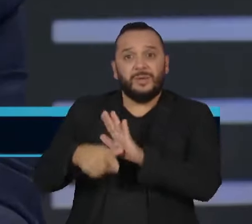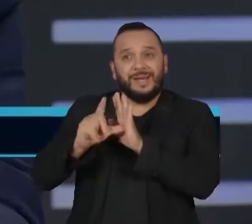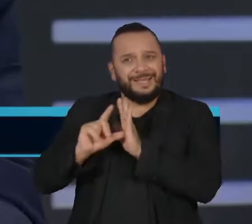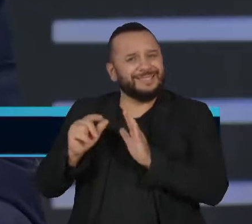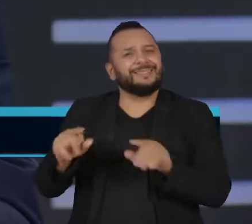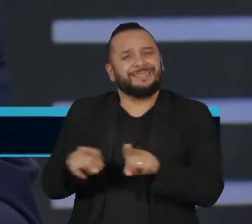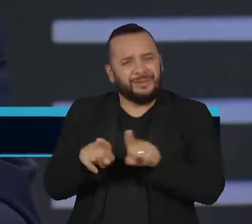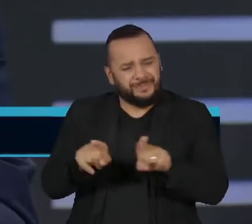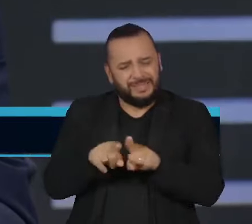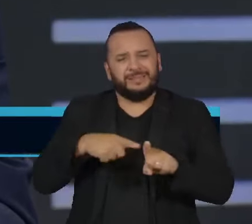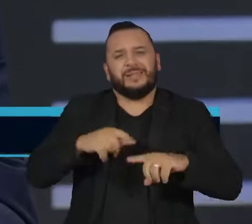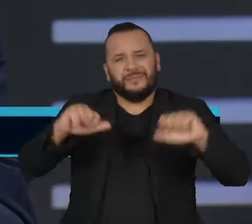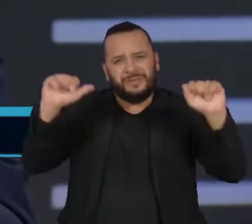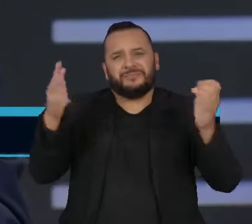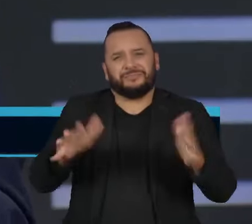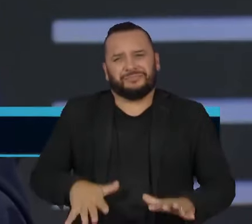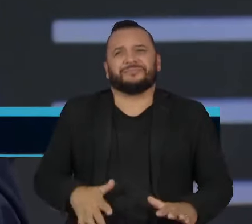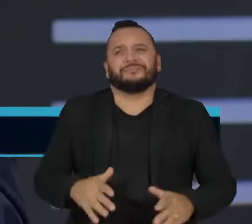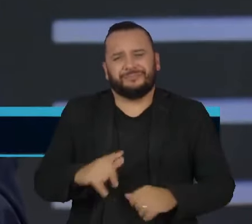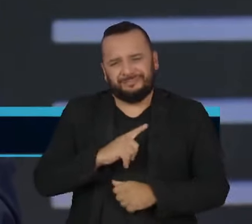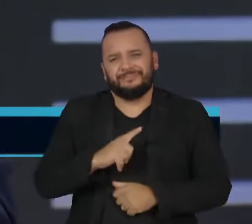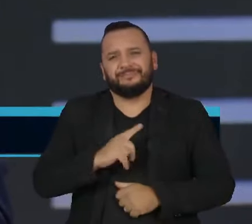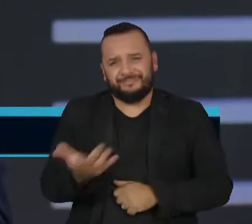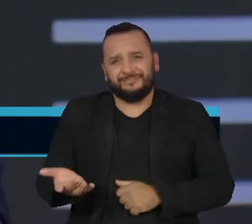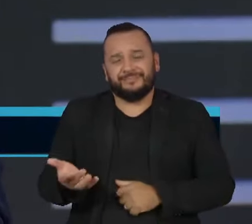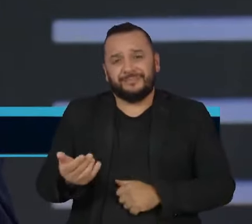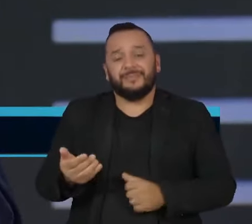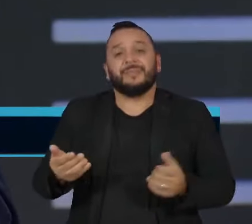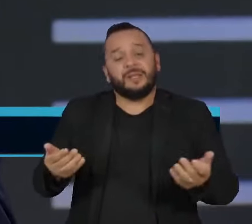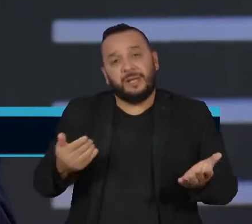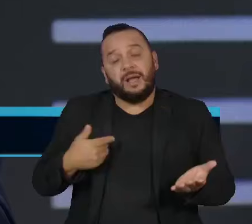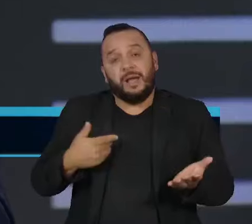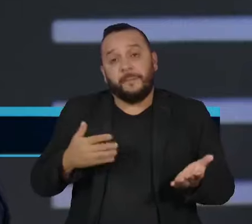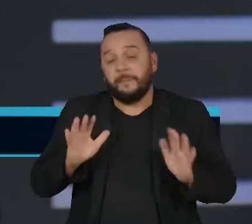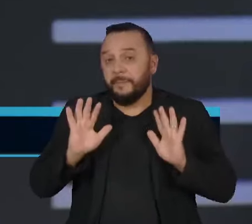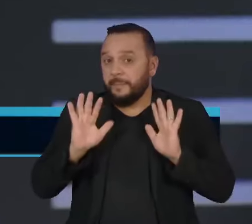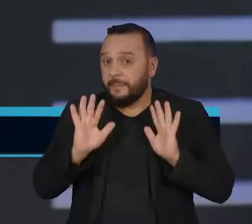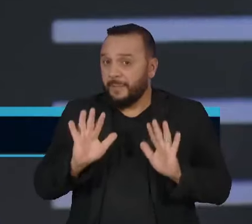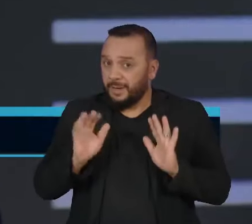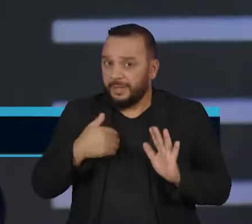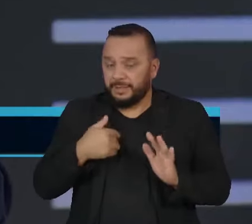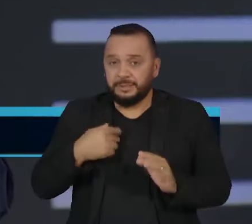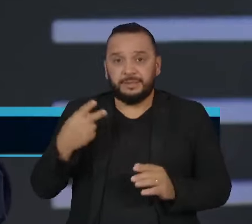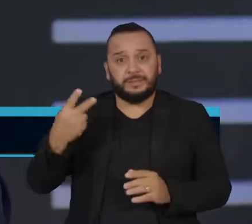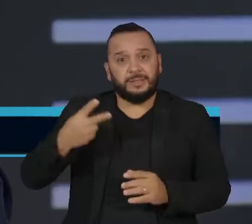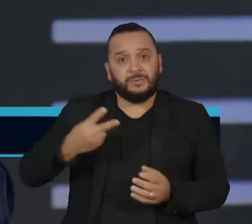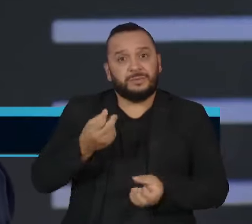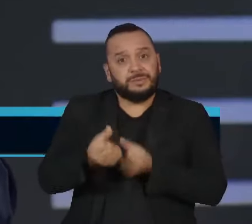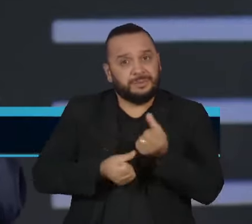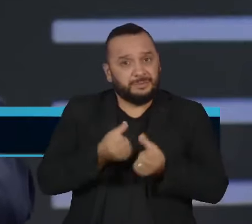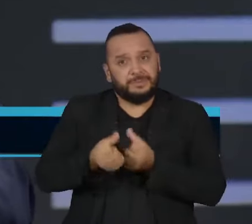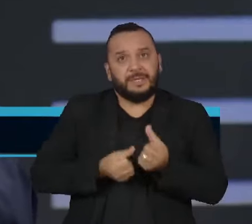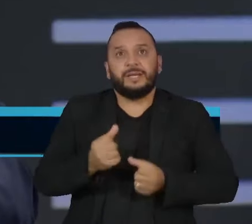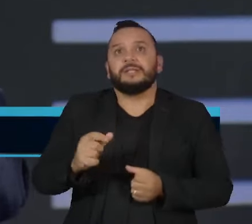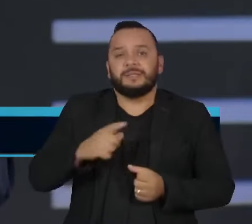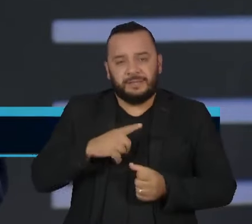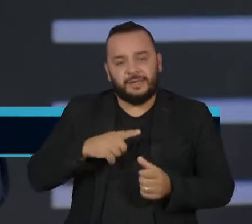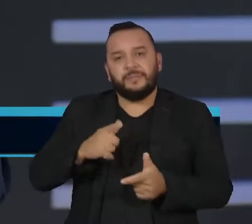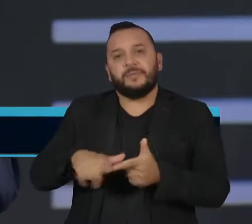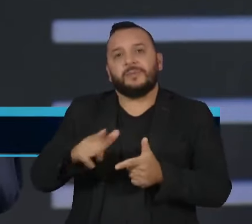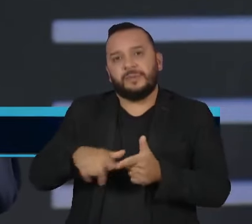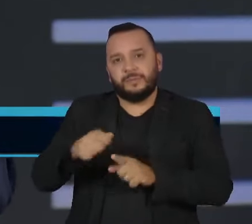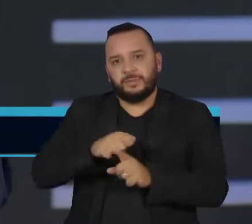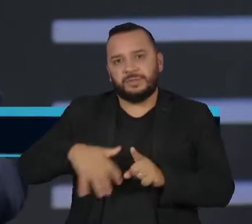né, que faz com que eles ainda consigam suportar. Mas é a tendência, no segundo semestre, é acirrar a crise social e